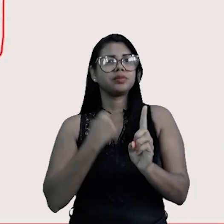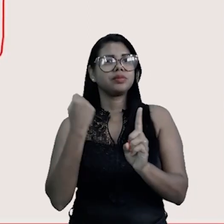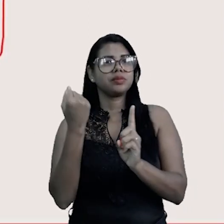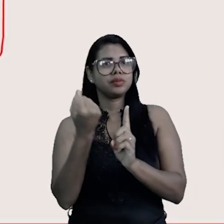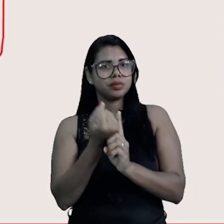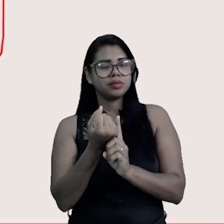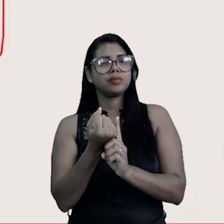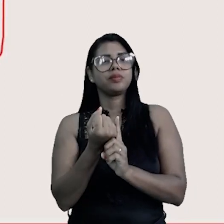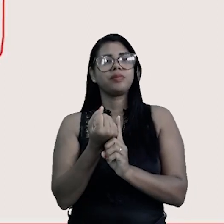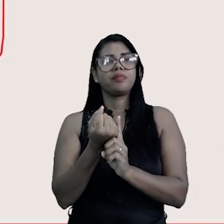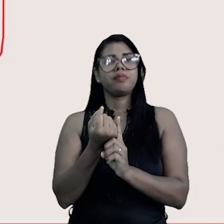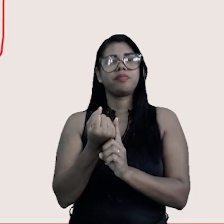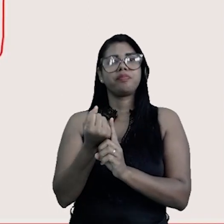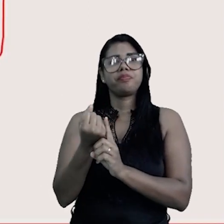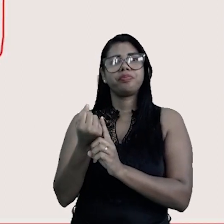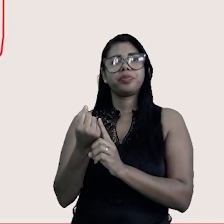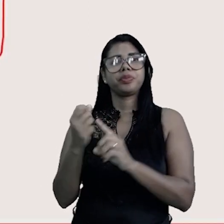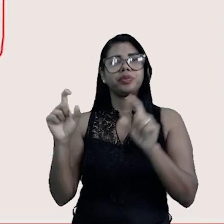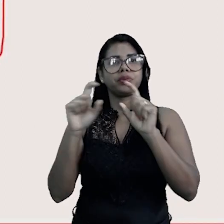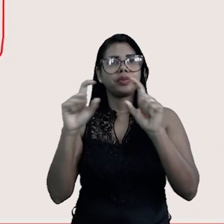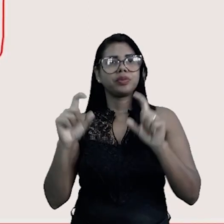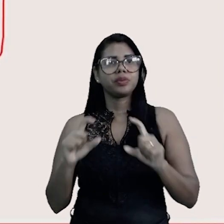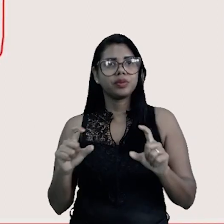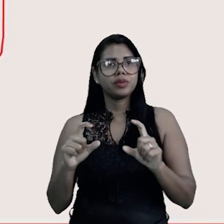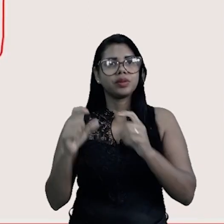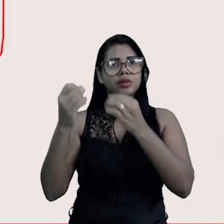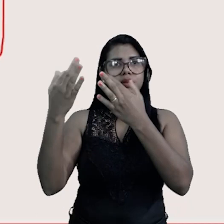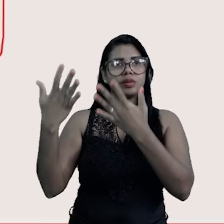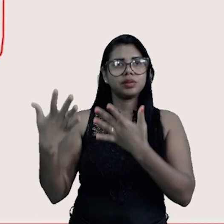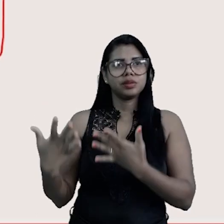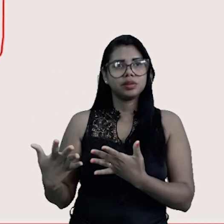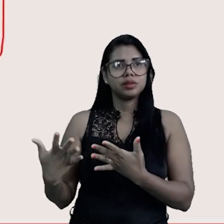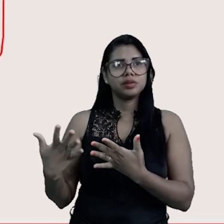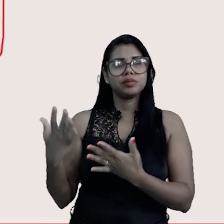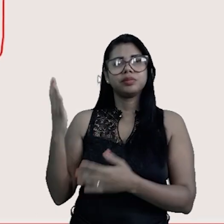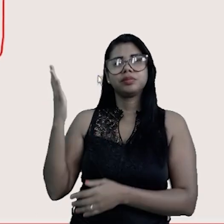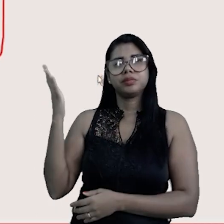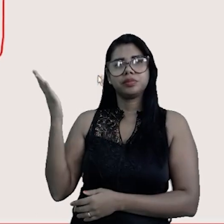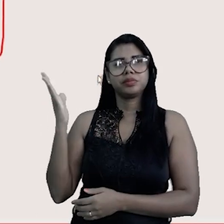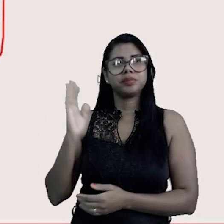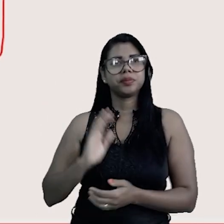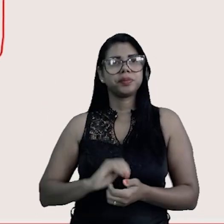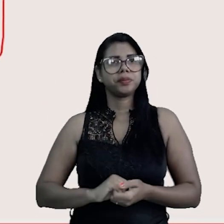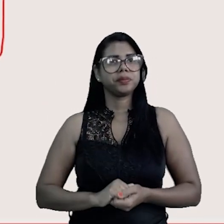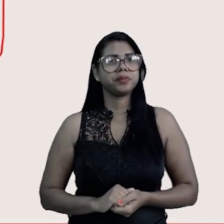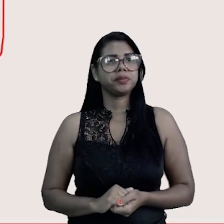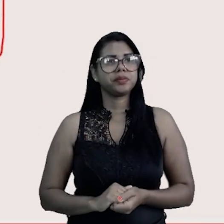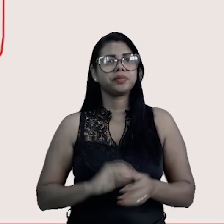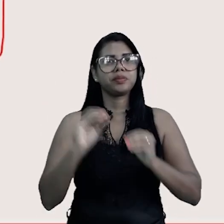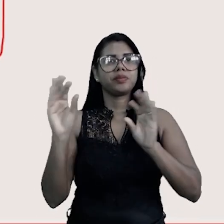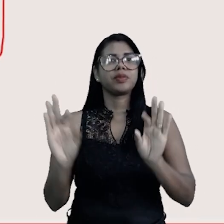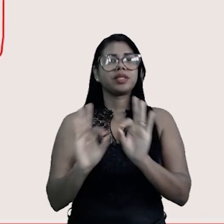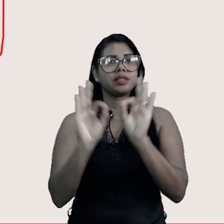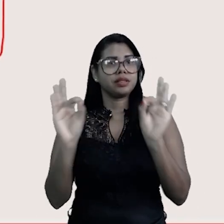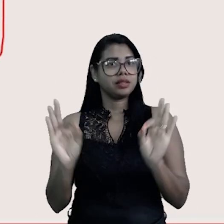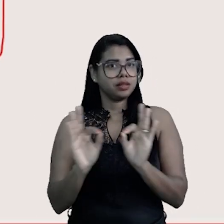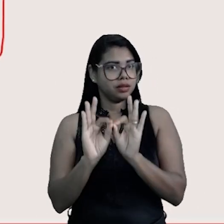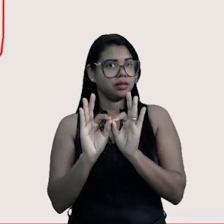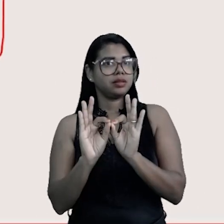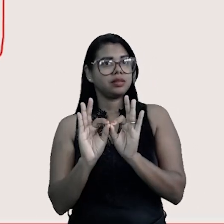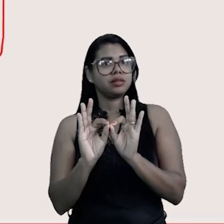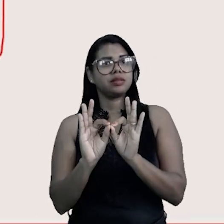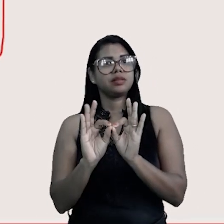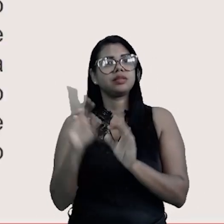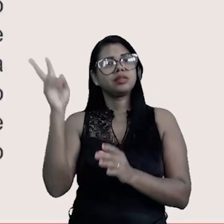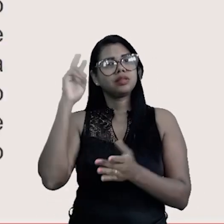que ela fez lá. Ela usa, ela articula muito bem, né? E ainda monta lá uma citação, né, com